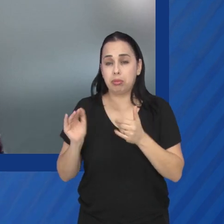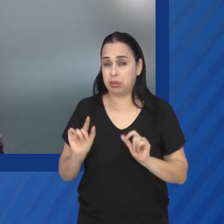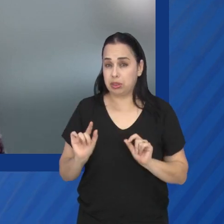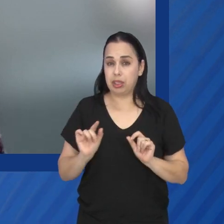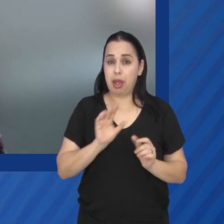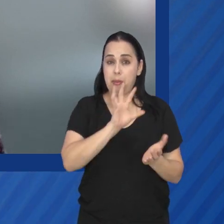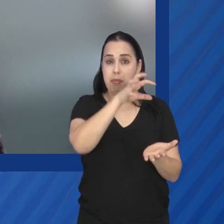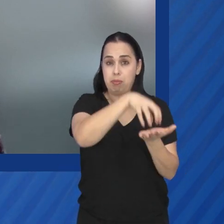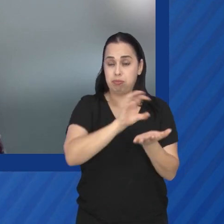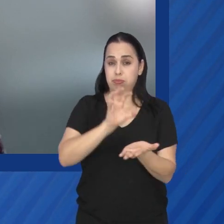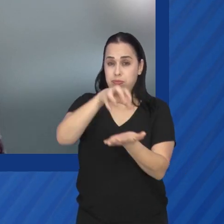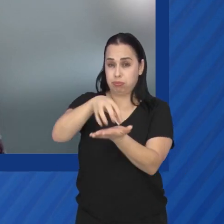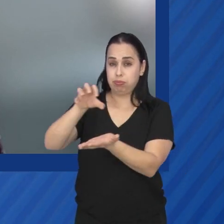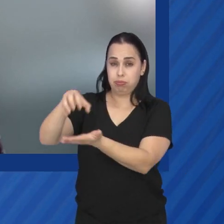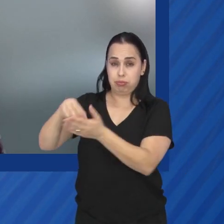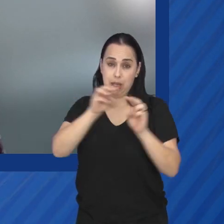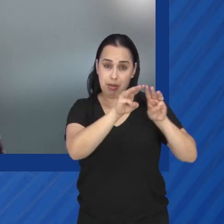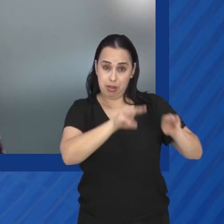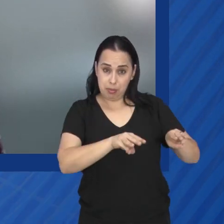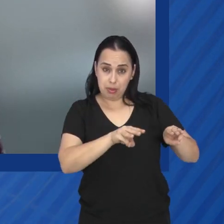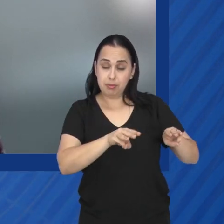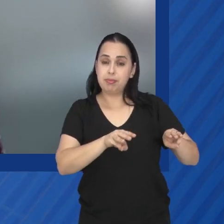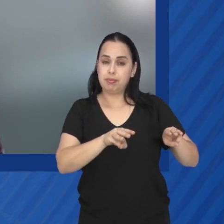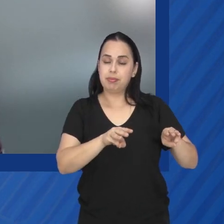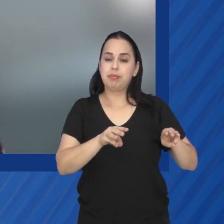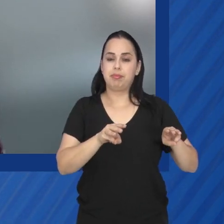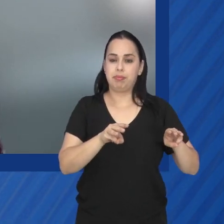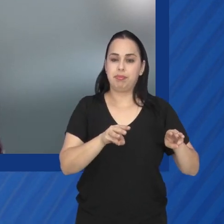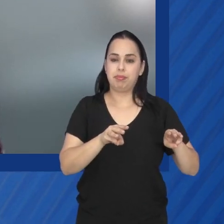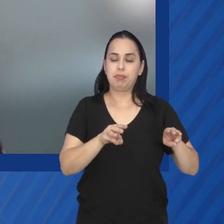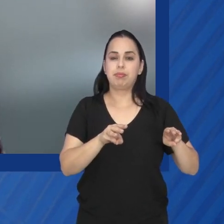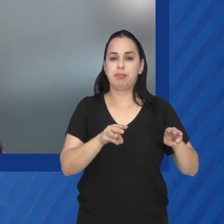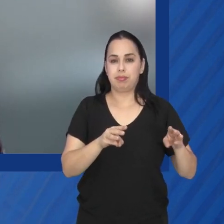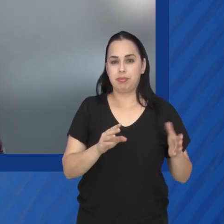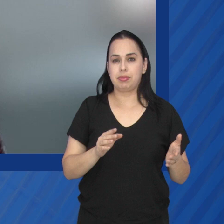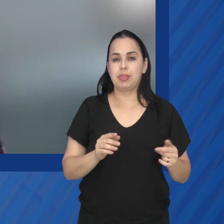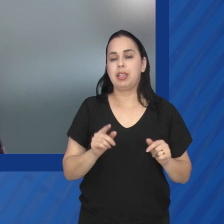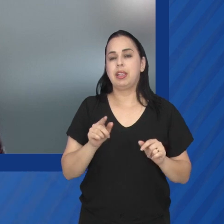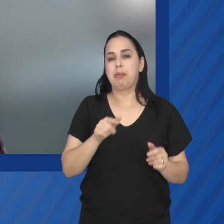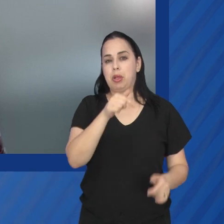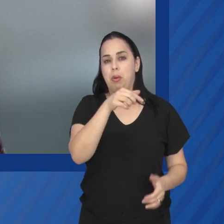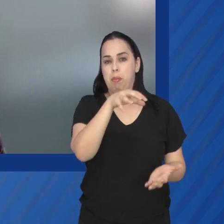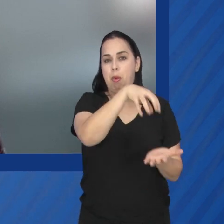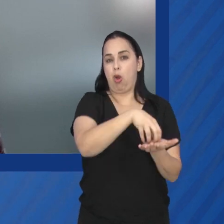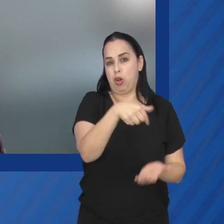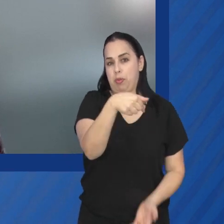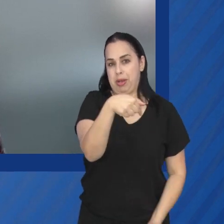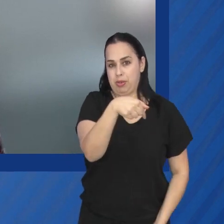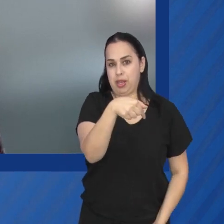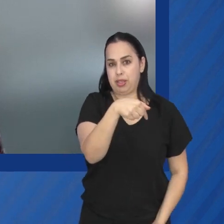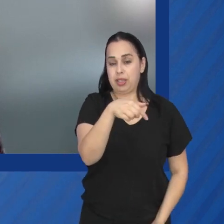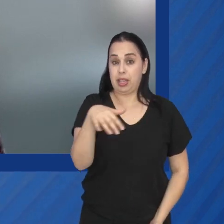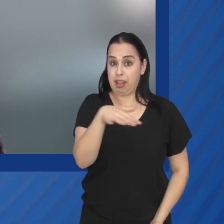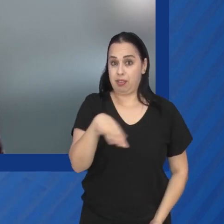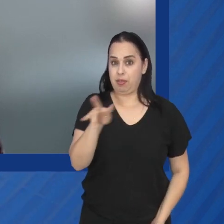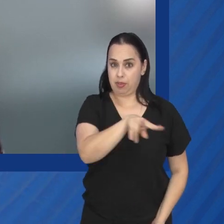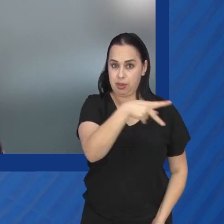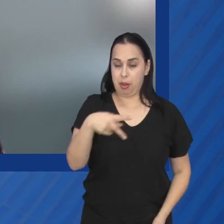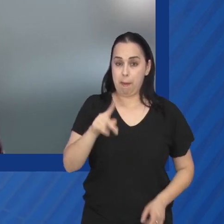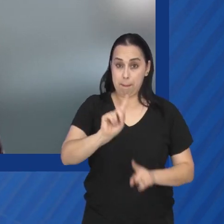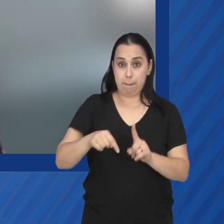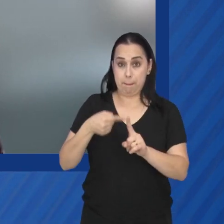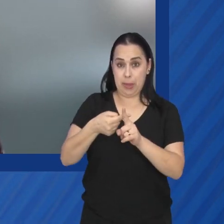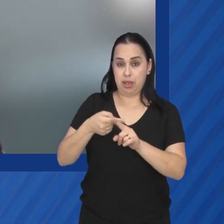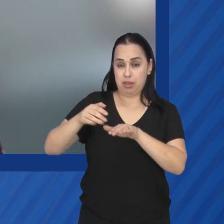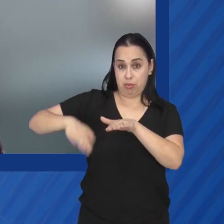quaisquer desses museus das sedes dos polos, então, no caso do Polo 7, que é essa região do